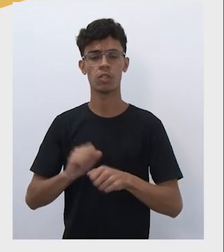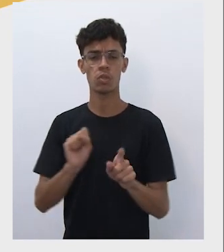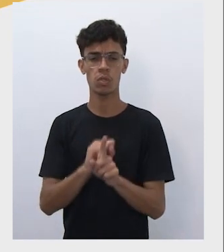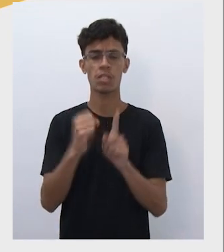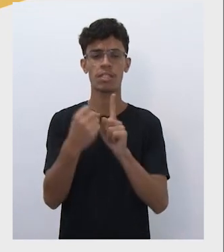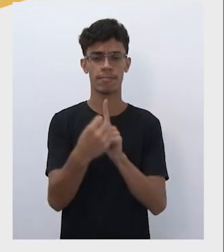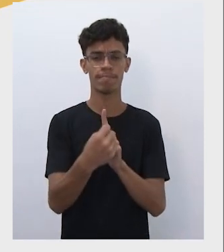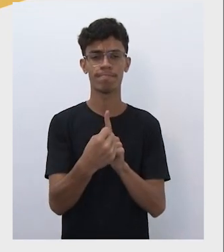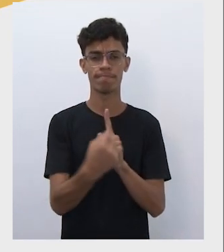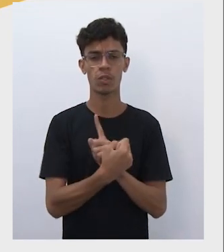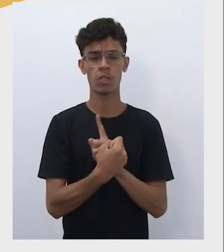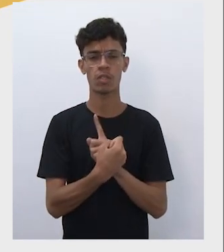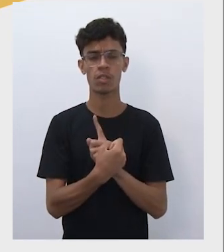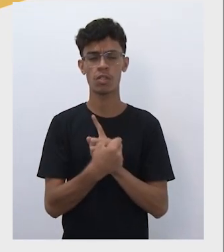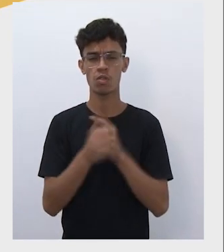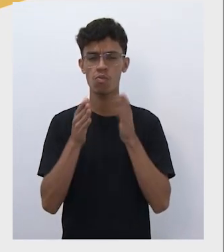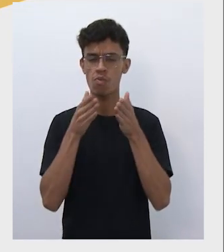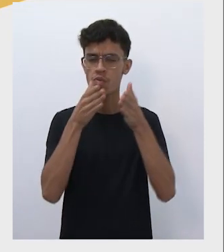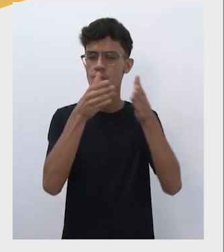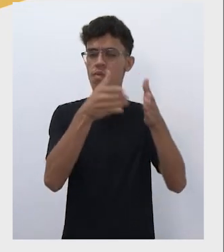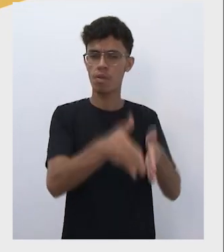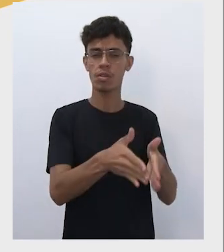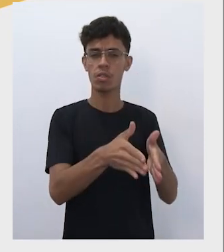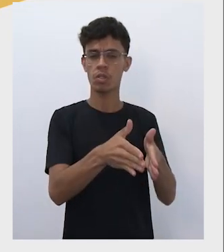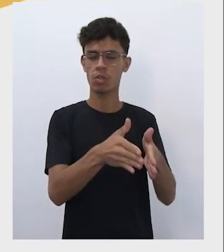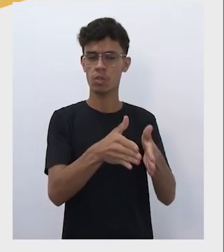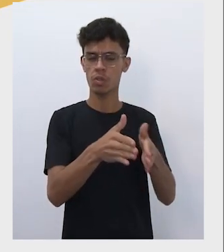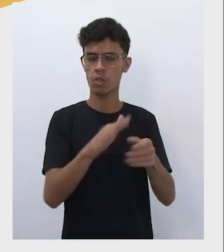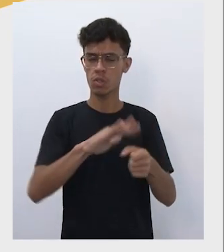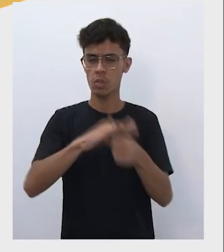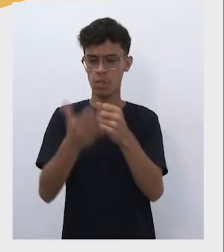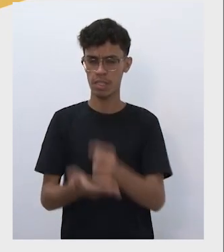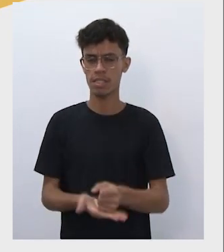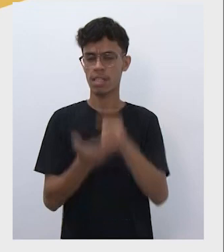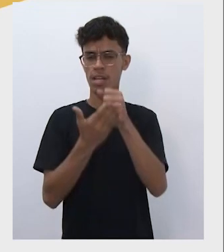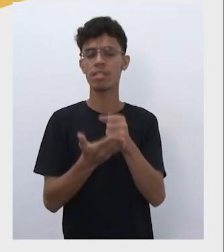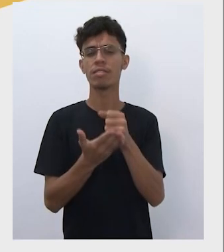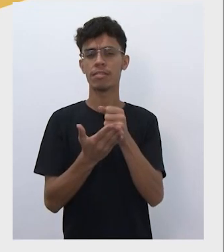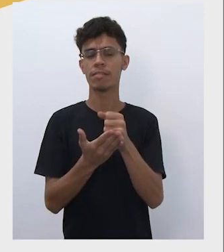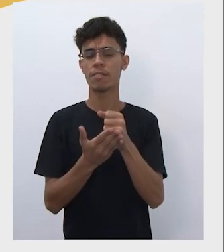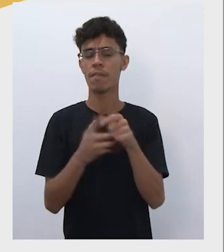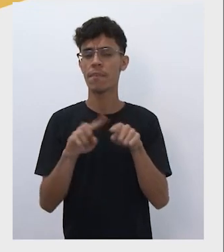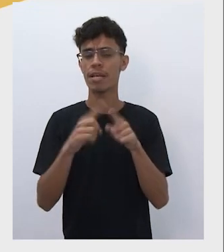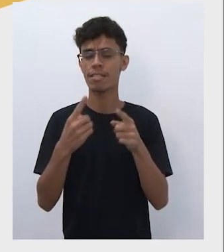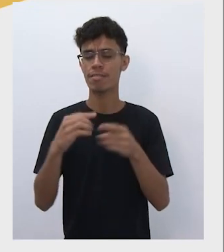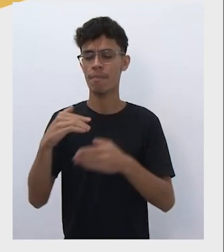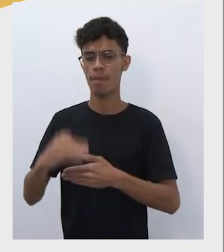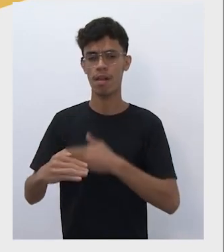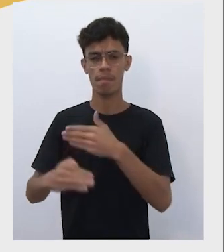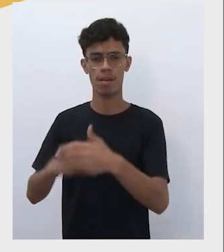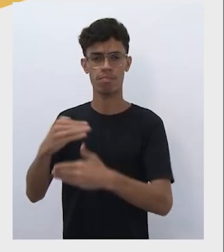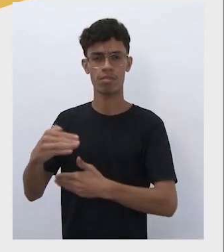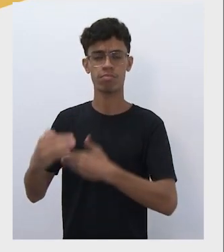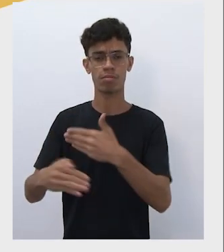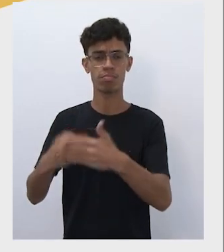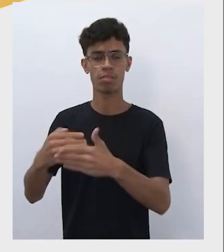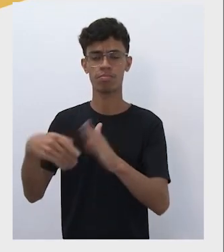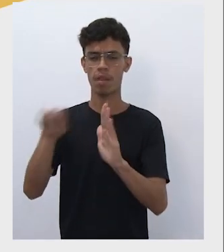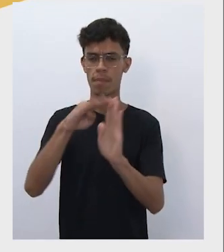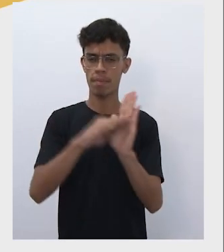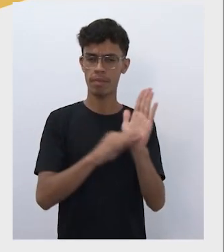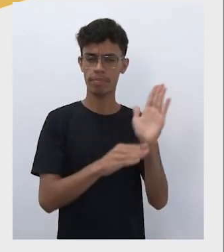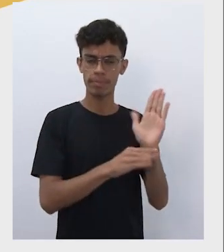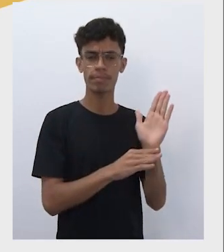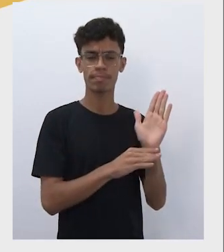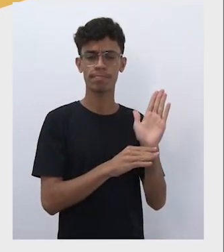economicamente, não apenas com potencial de tornar-se autossustentável, mas também de ganhar escala pelo volume de receita